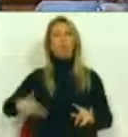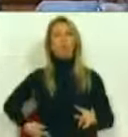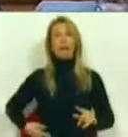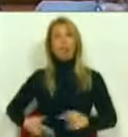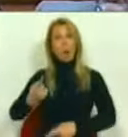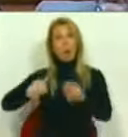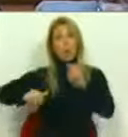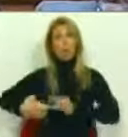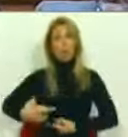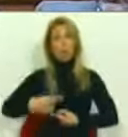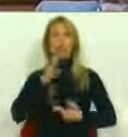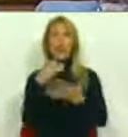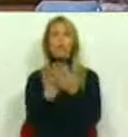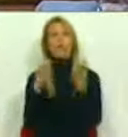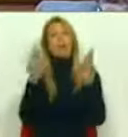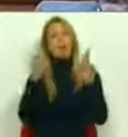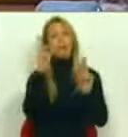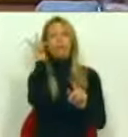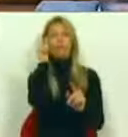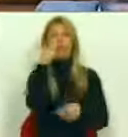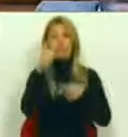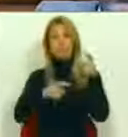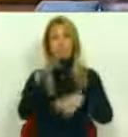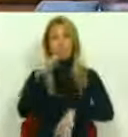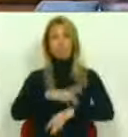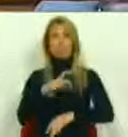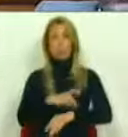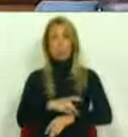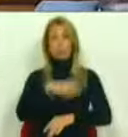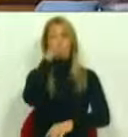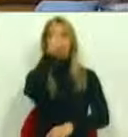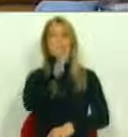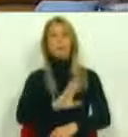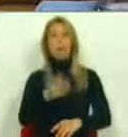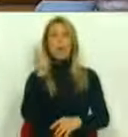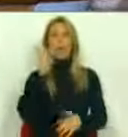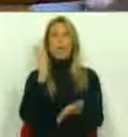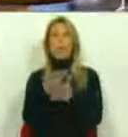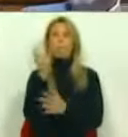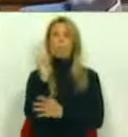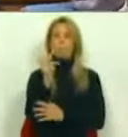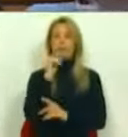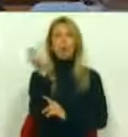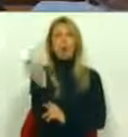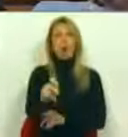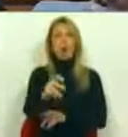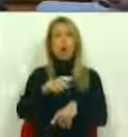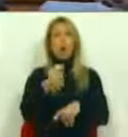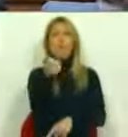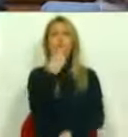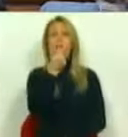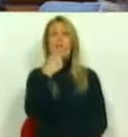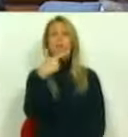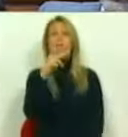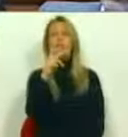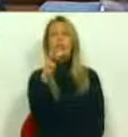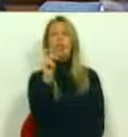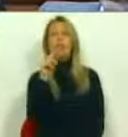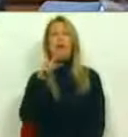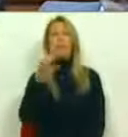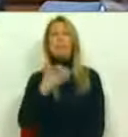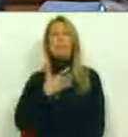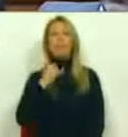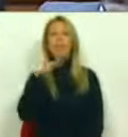de vida dos doentes, é sabido que nos últimos anos surgiu um medicamento, o Tafamidis, que visa uma indicação terapêutica no tratamento